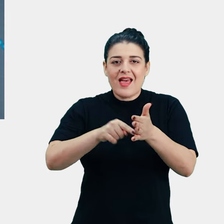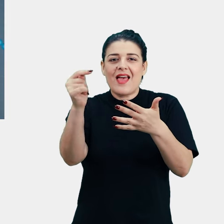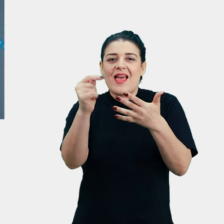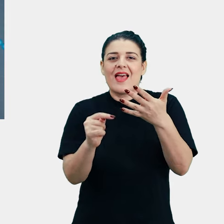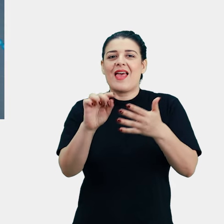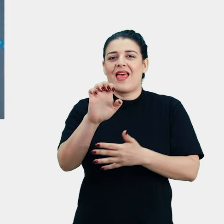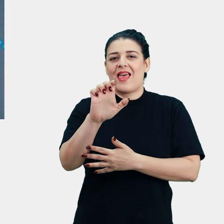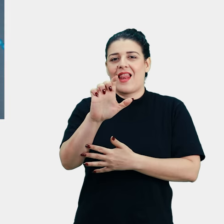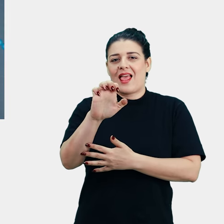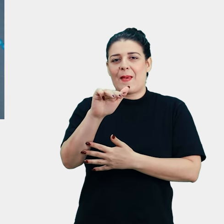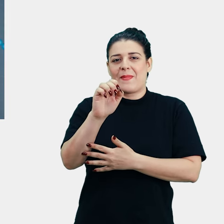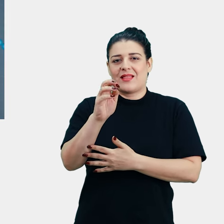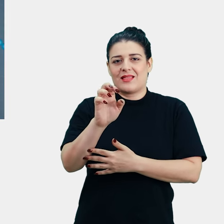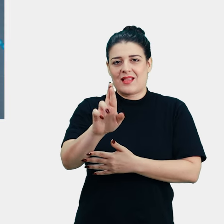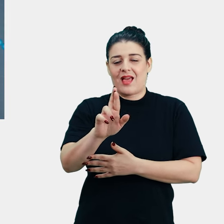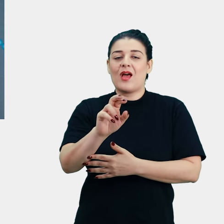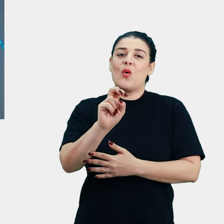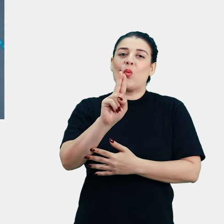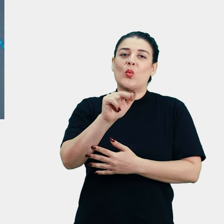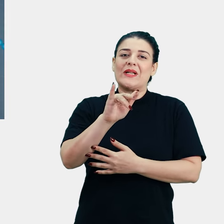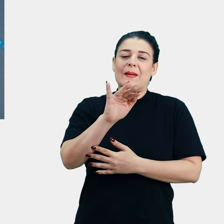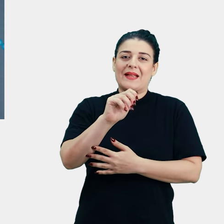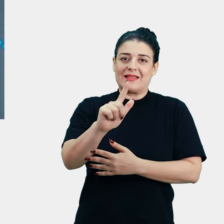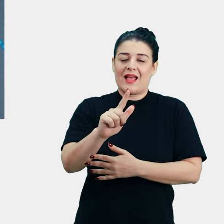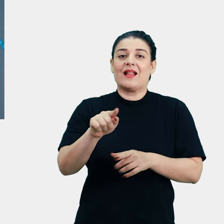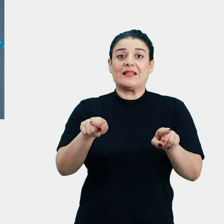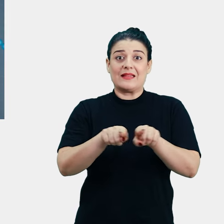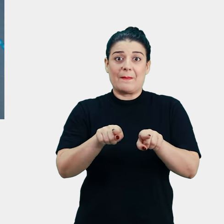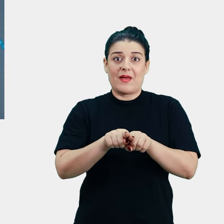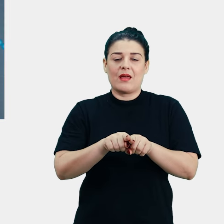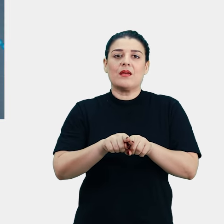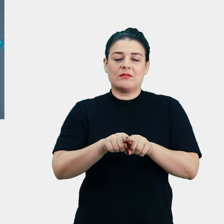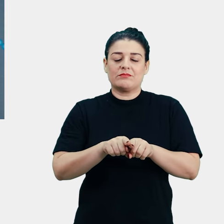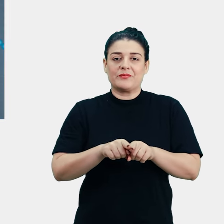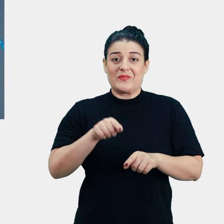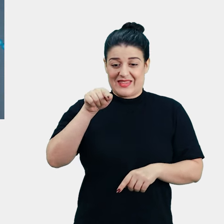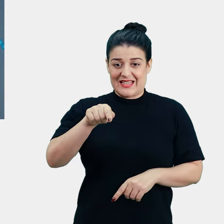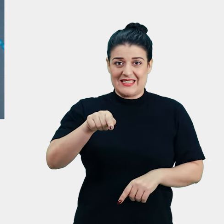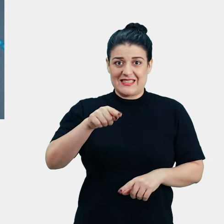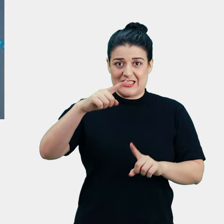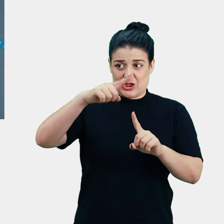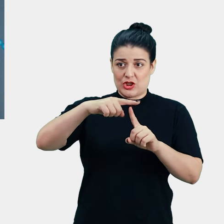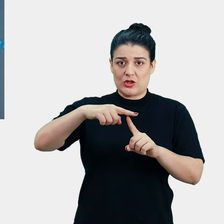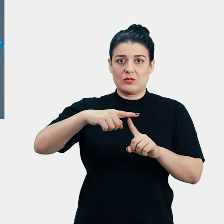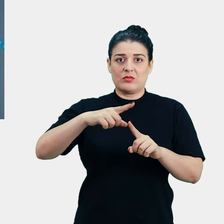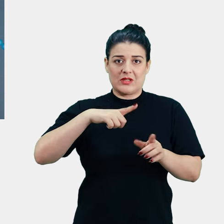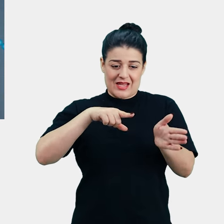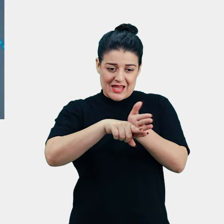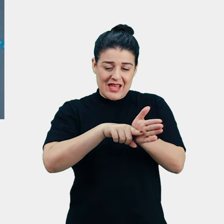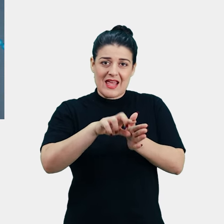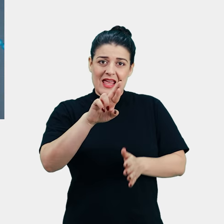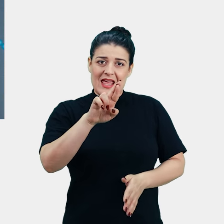vão entender o que é uma resolução unitária e alta resolução. Então, o quadrupolo, ele tem resolução